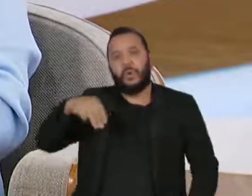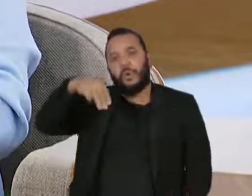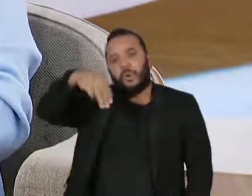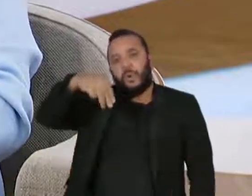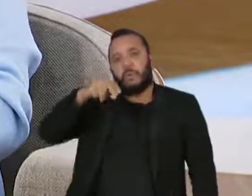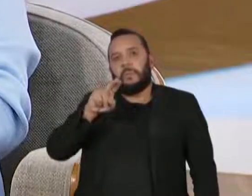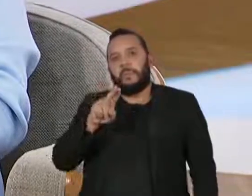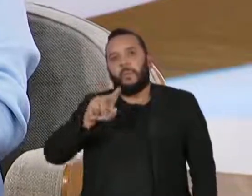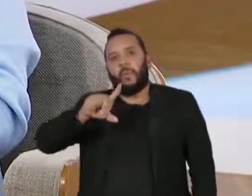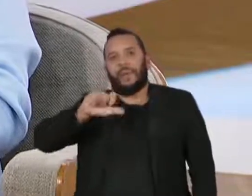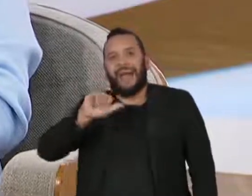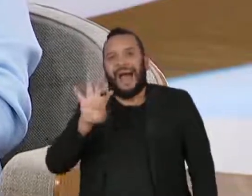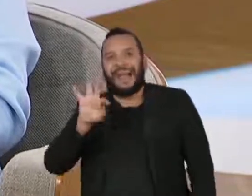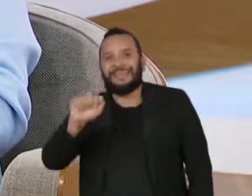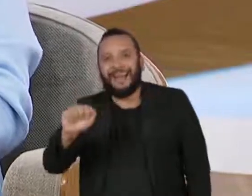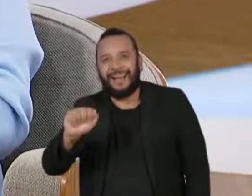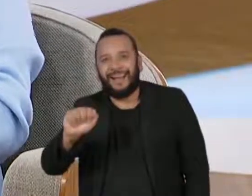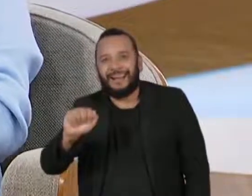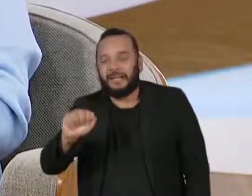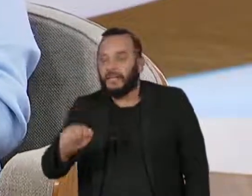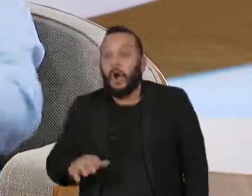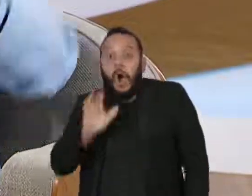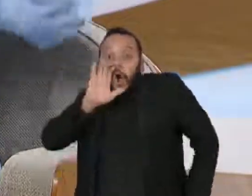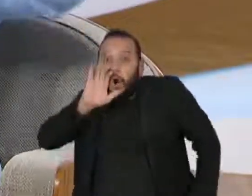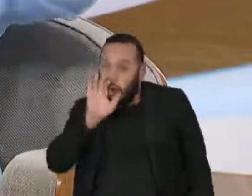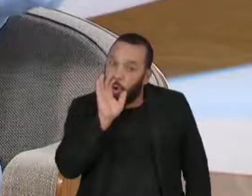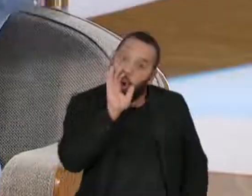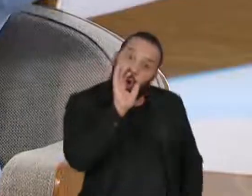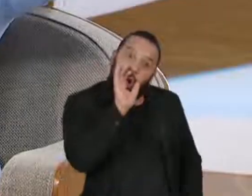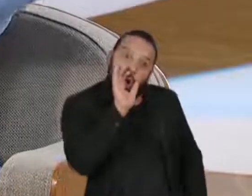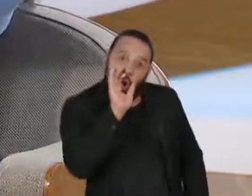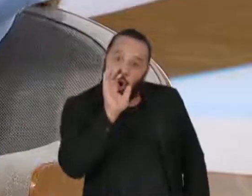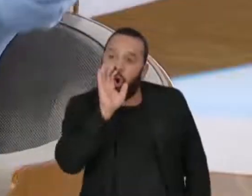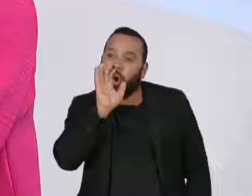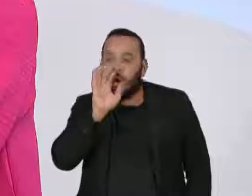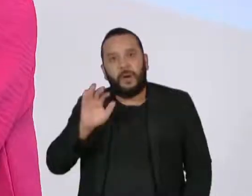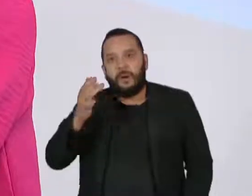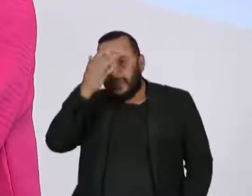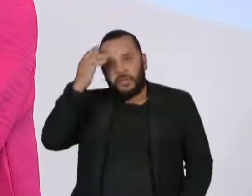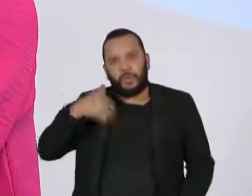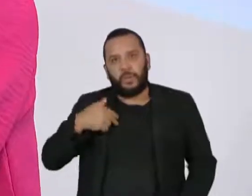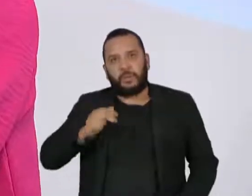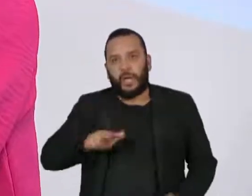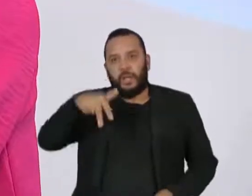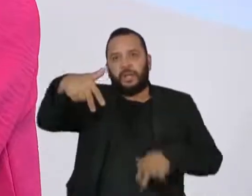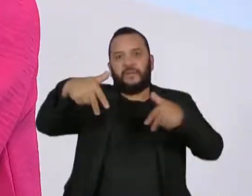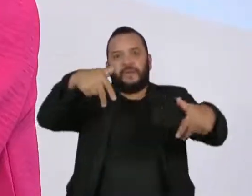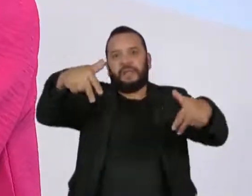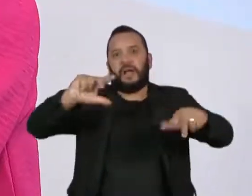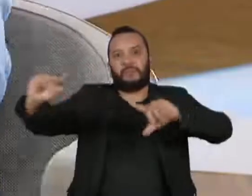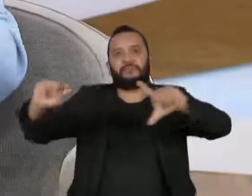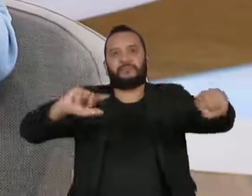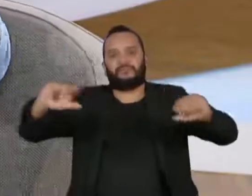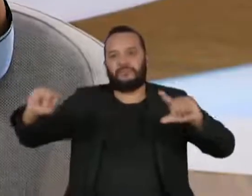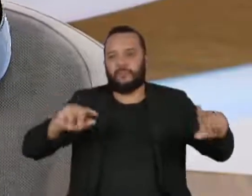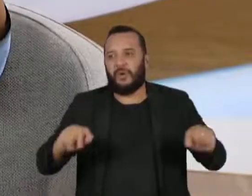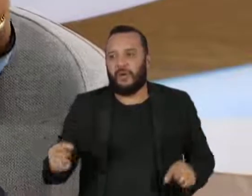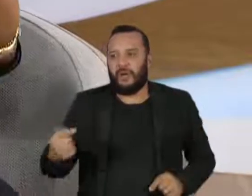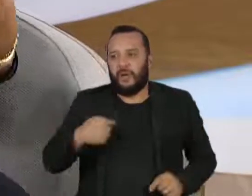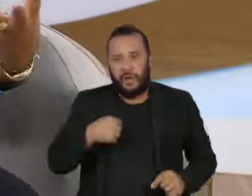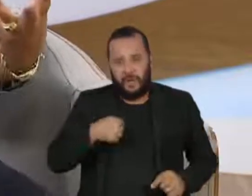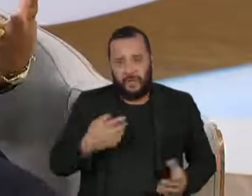brasileira. Aí a vaia já foi muito maior, já era, tipo, algumas pessoas se levantavam na plateia. E eu falei, o que eu